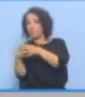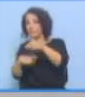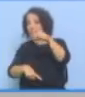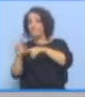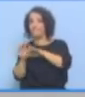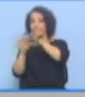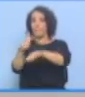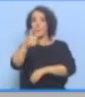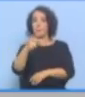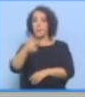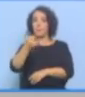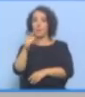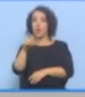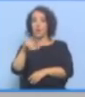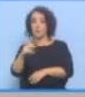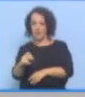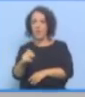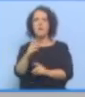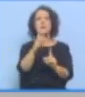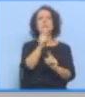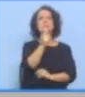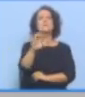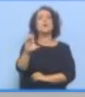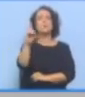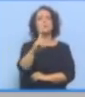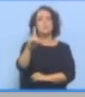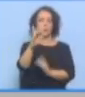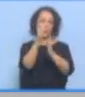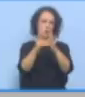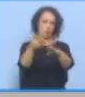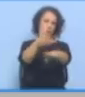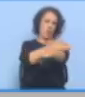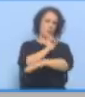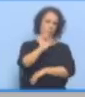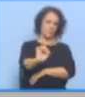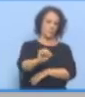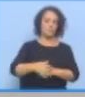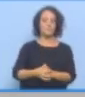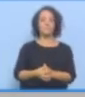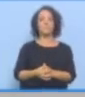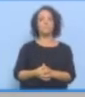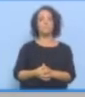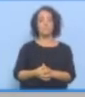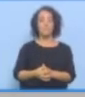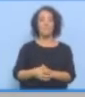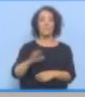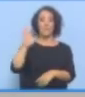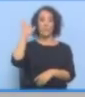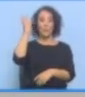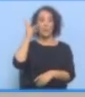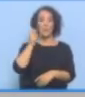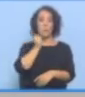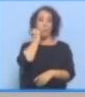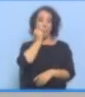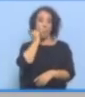no século VI a.C. Um tempo de crise, não só